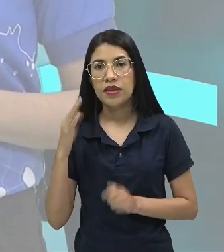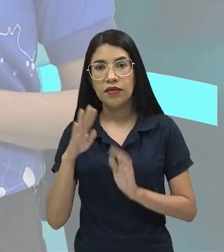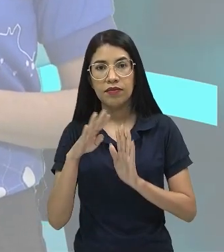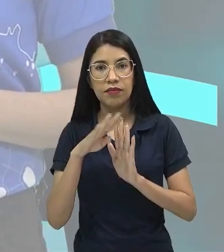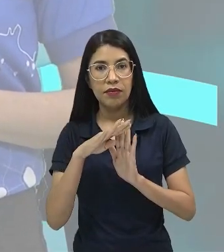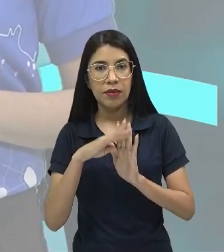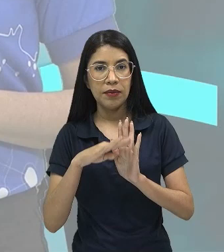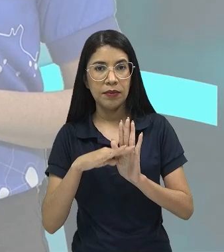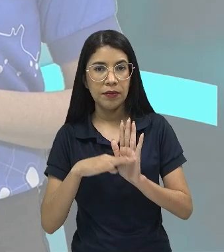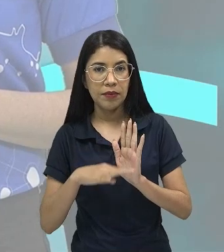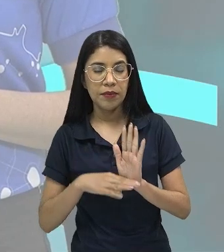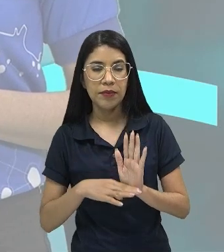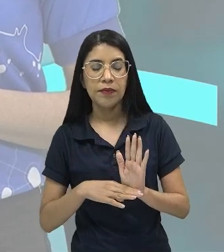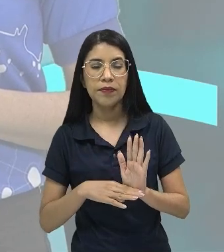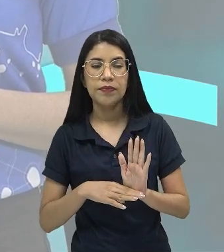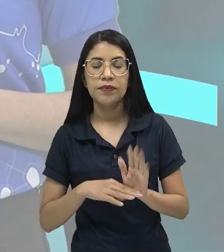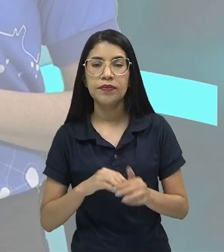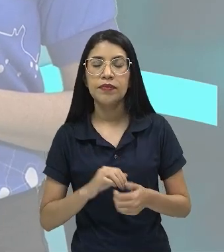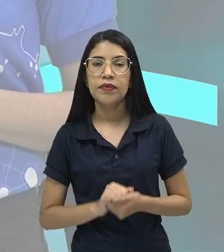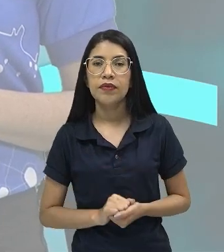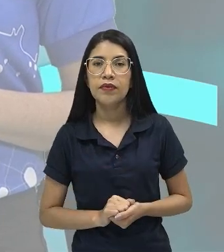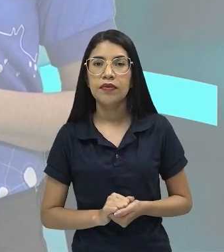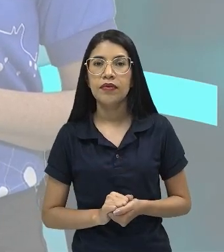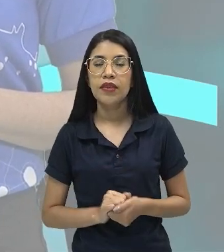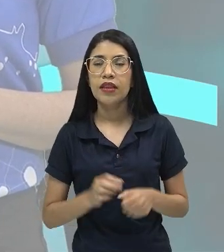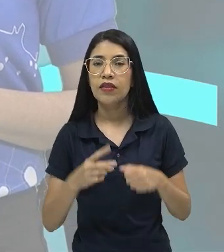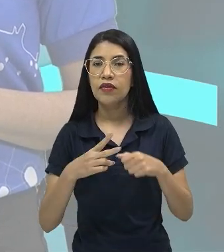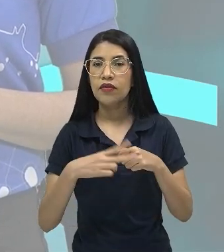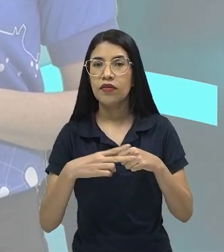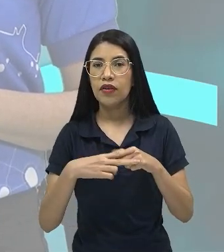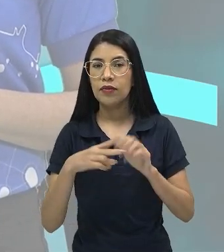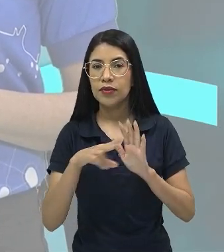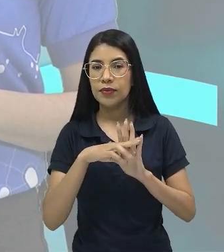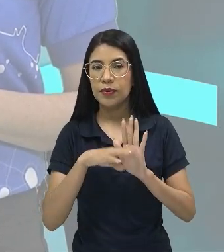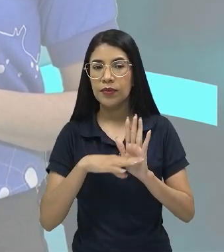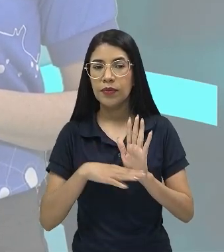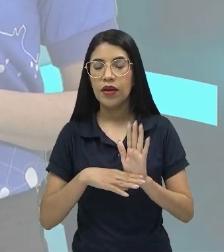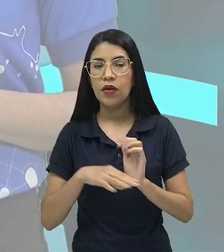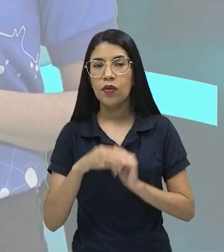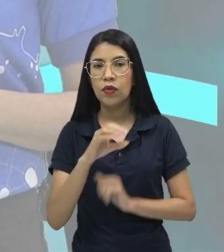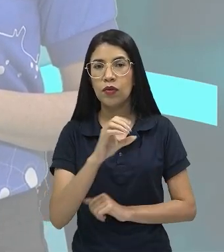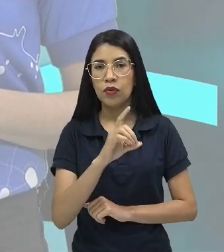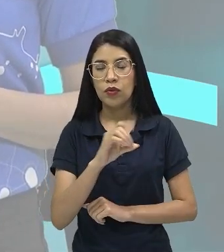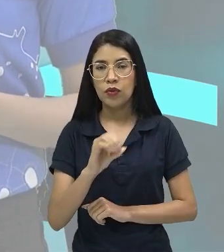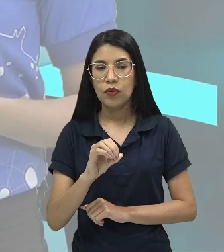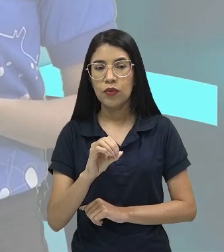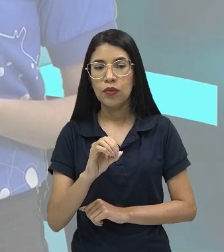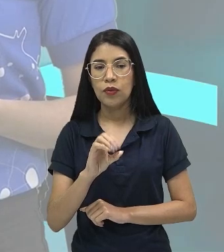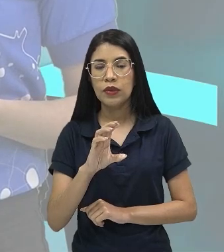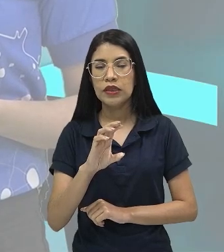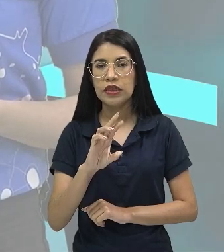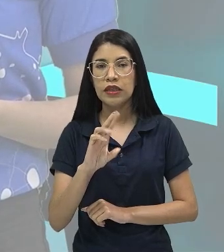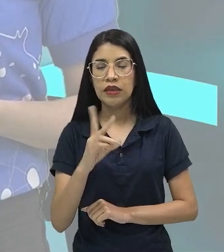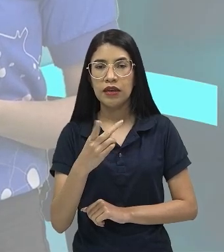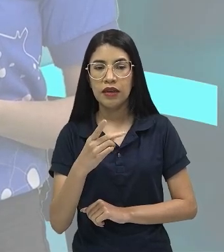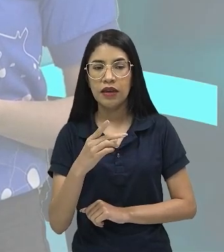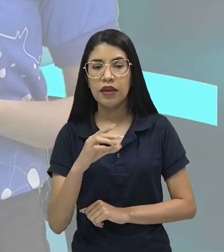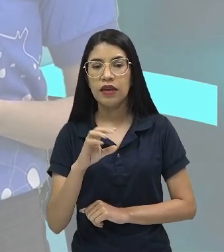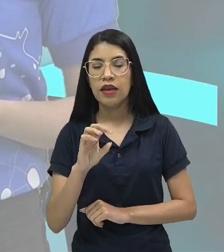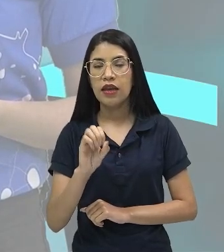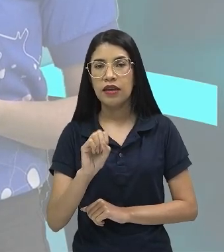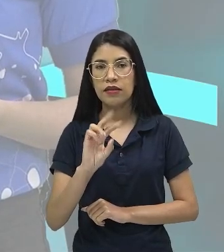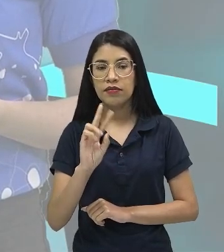um destaque lá no final de cada um desses verbos. O O no final do do, o CH no final do watch,